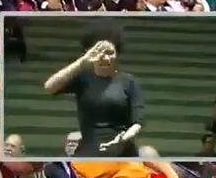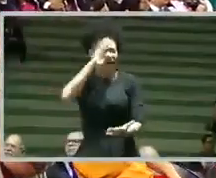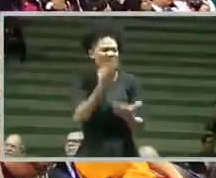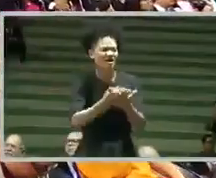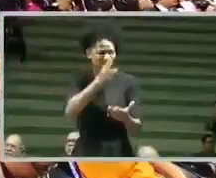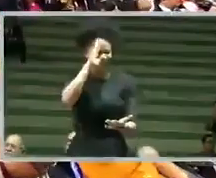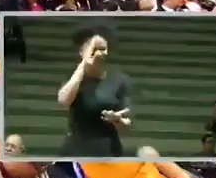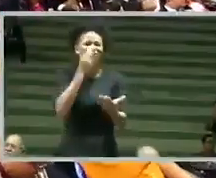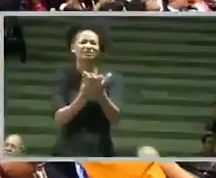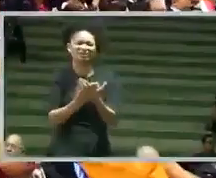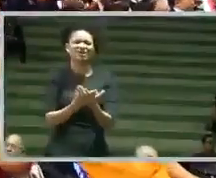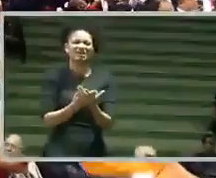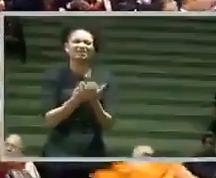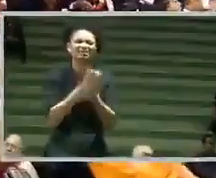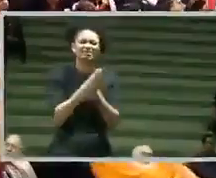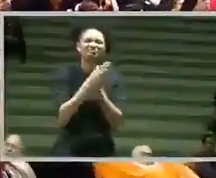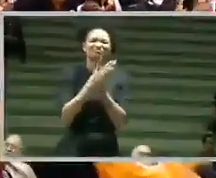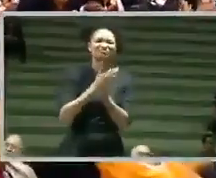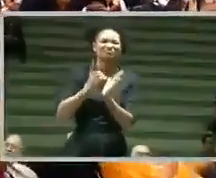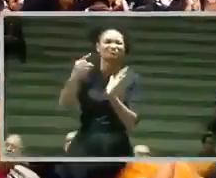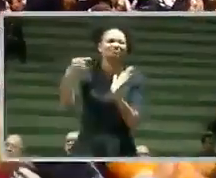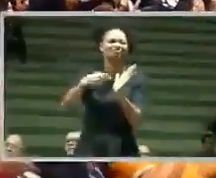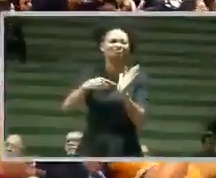acredita nessa palavra?